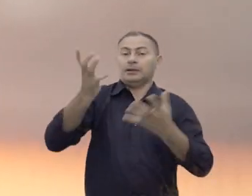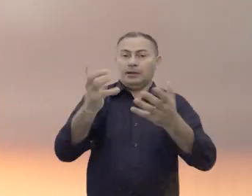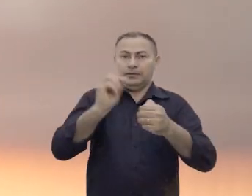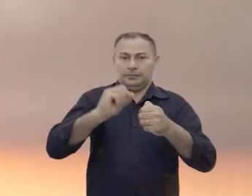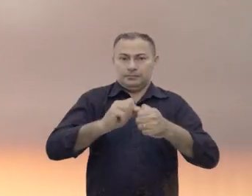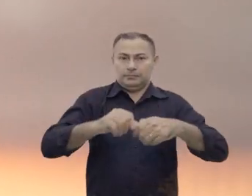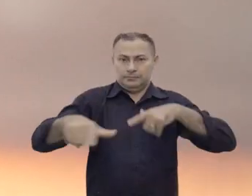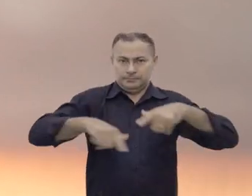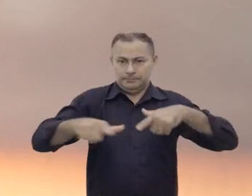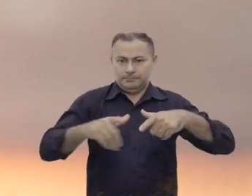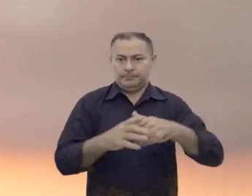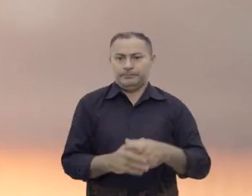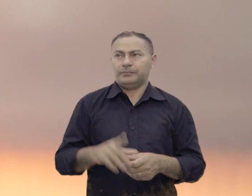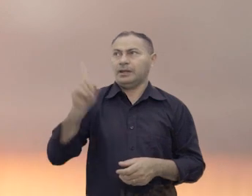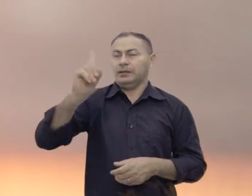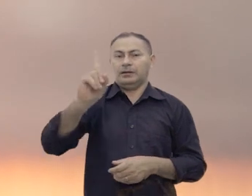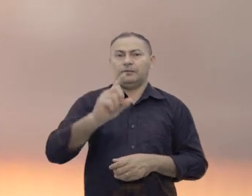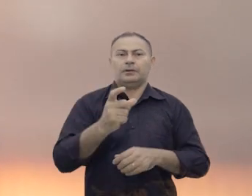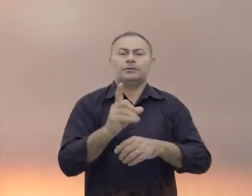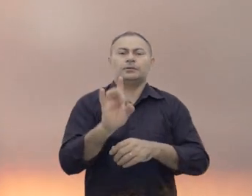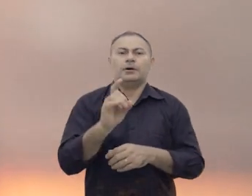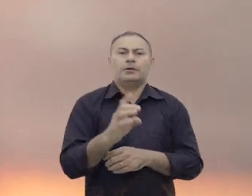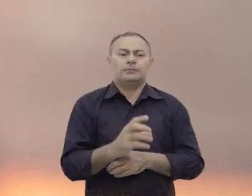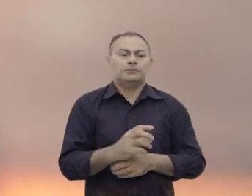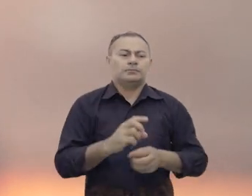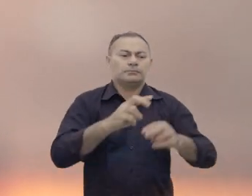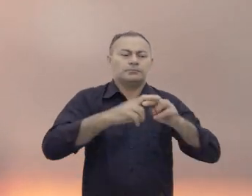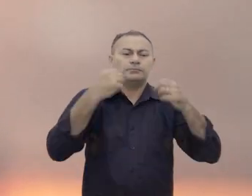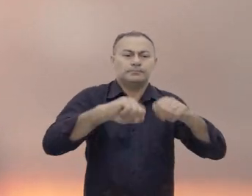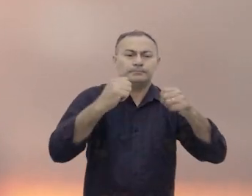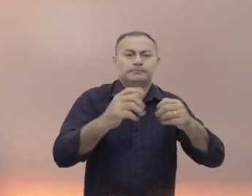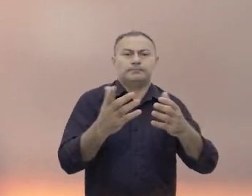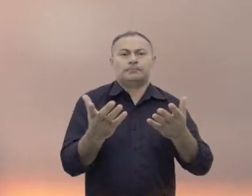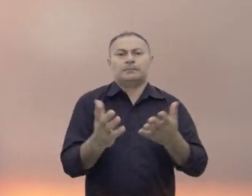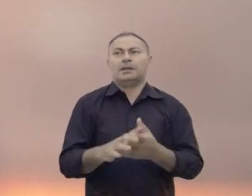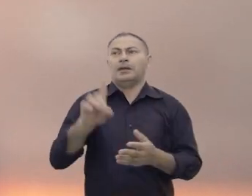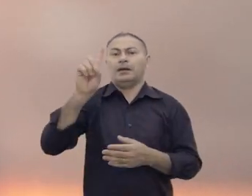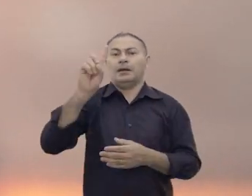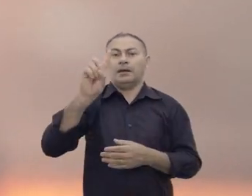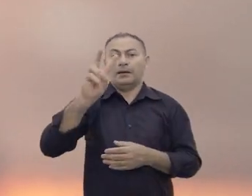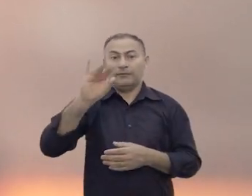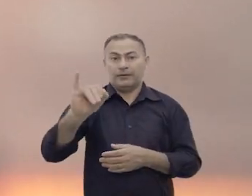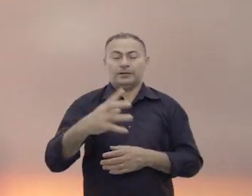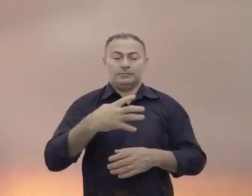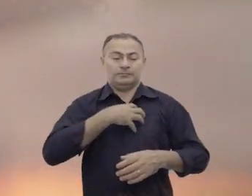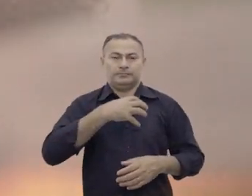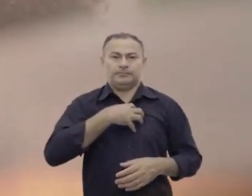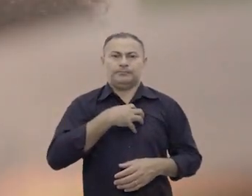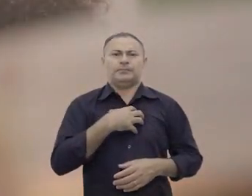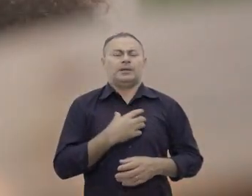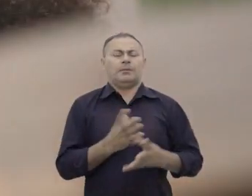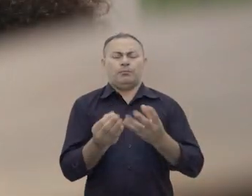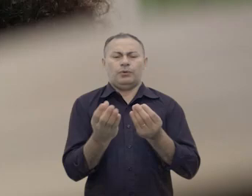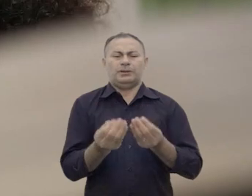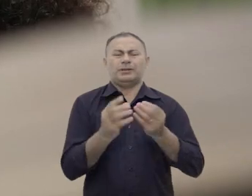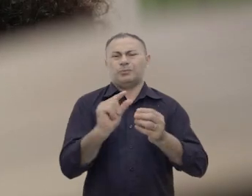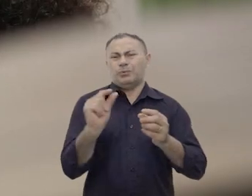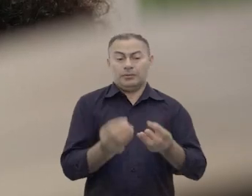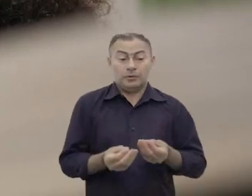é, quando Deus quer fazer uma obra, Ele não vai apenas suprir as necessidades, Ele vai suprir de